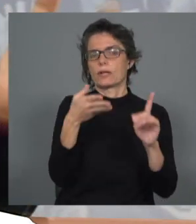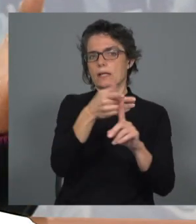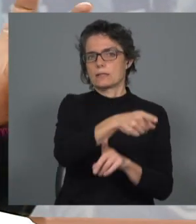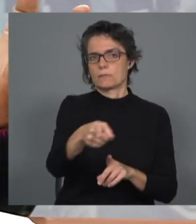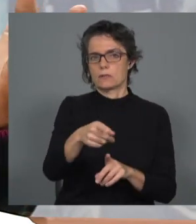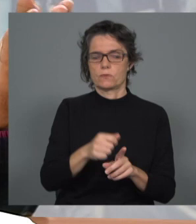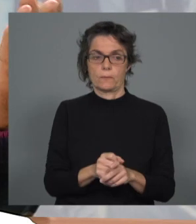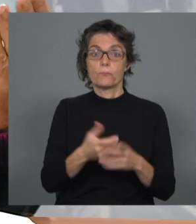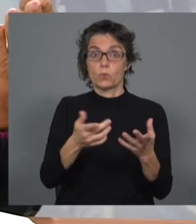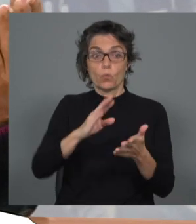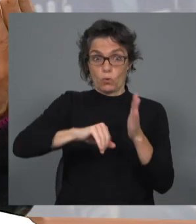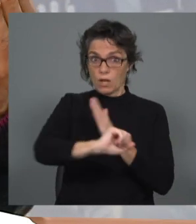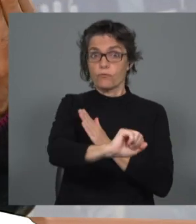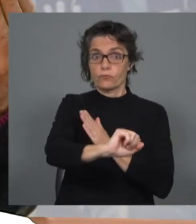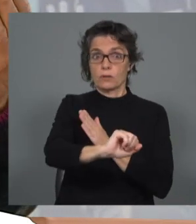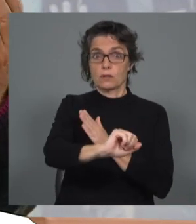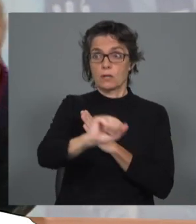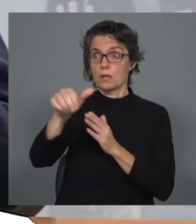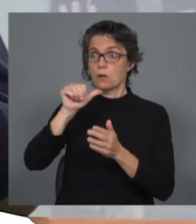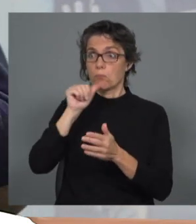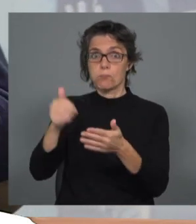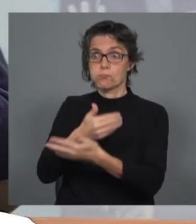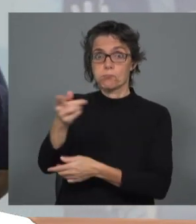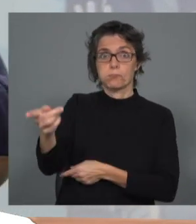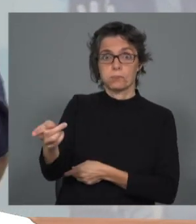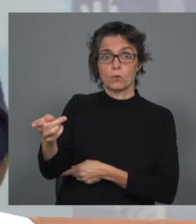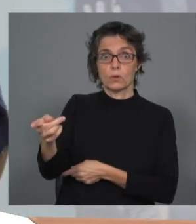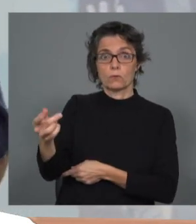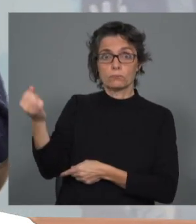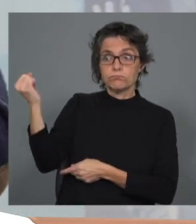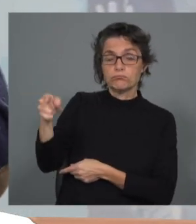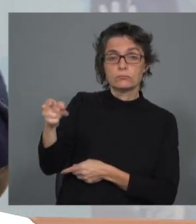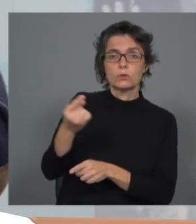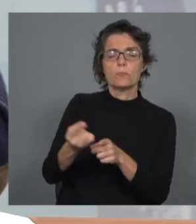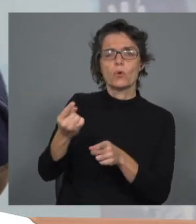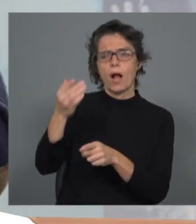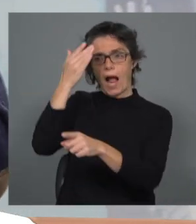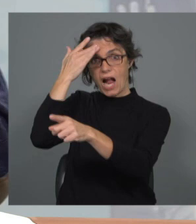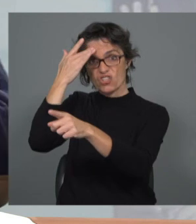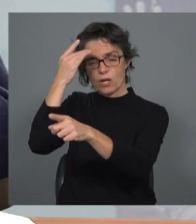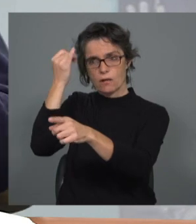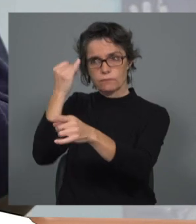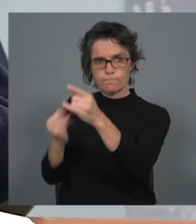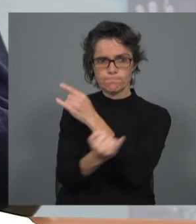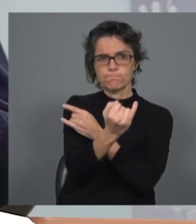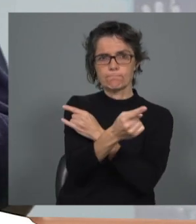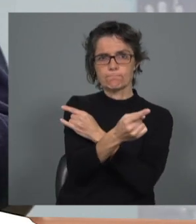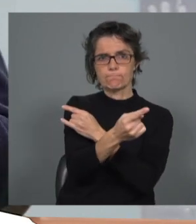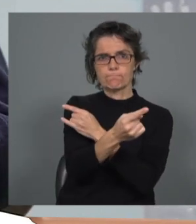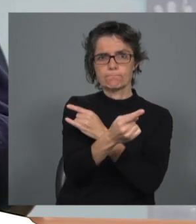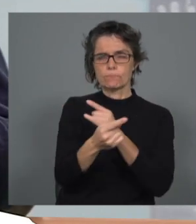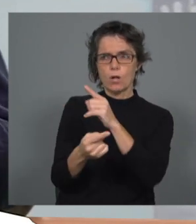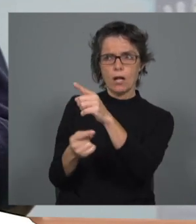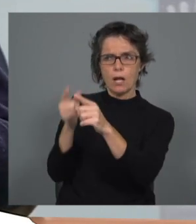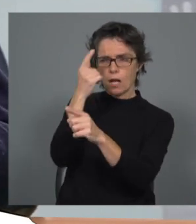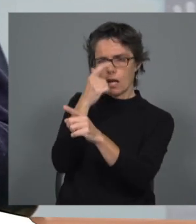tinha sido morto porque pensaram que era ele. Porque ele tinha um historial...